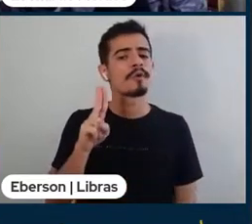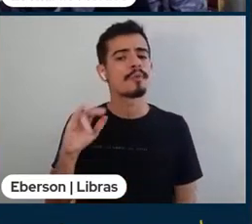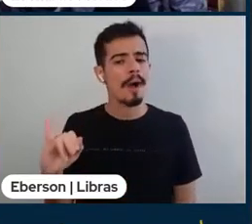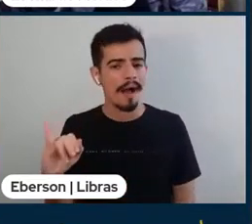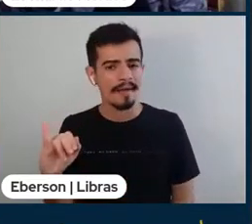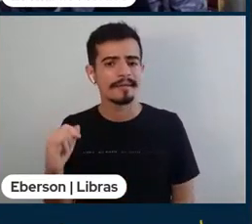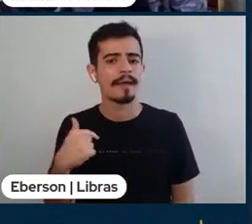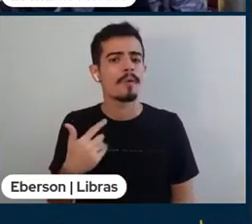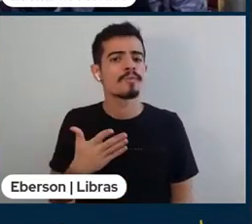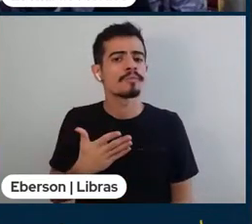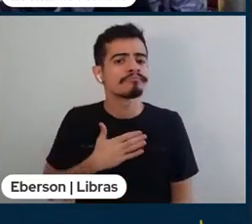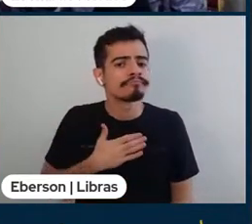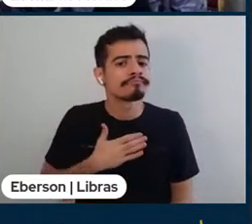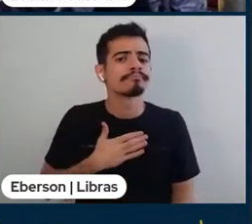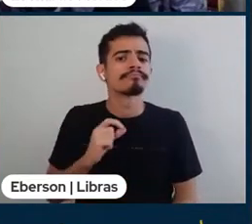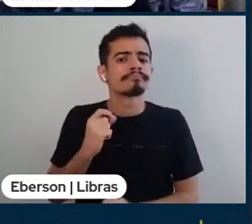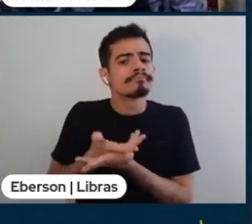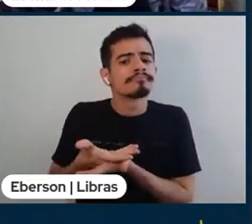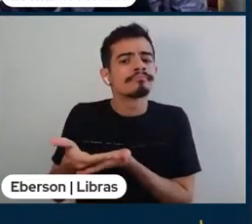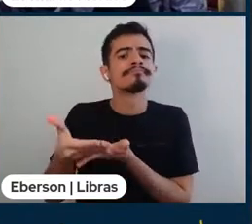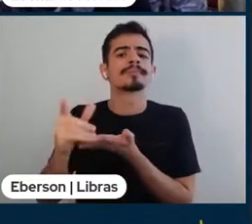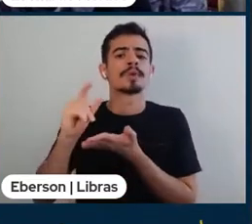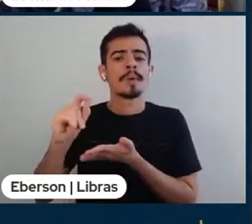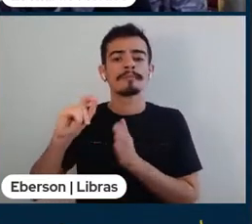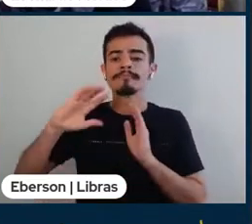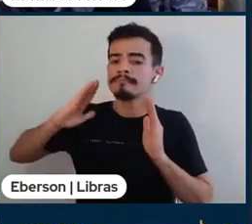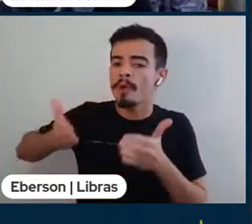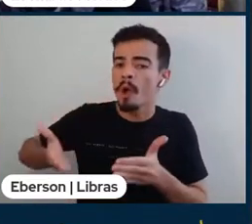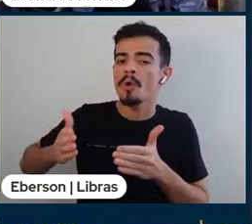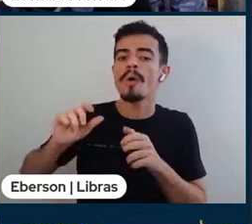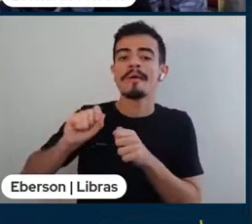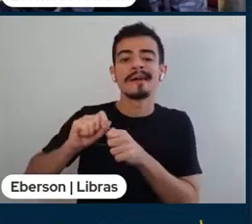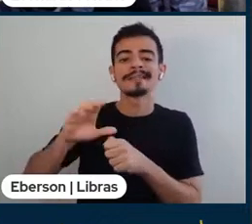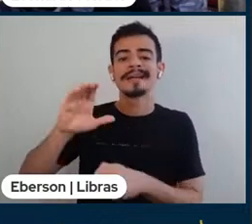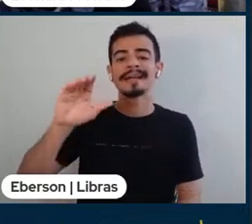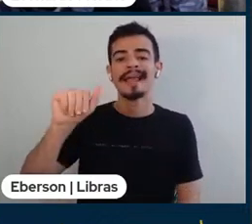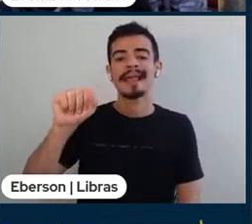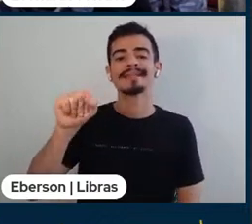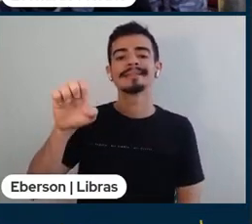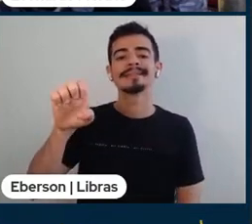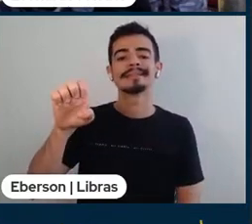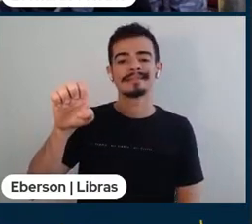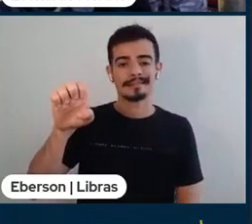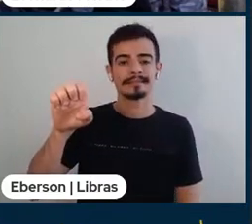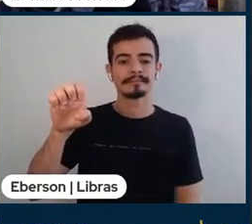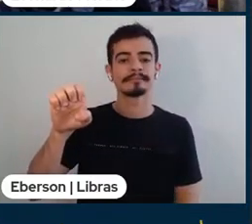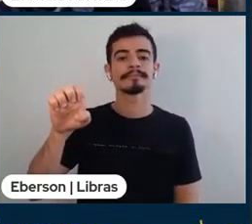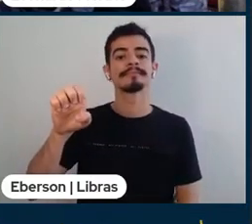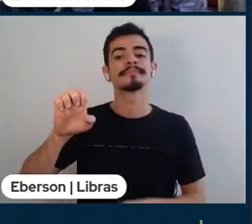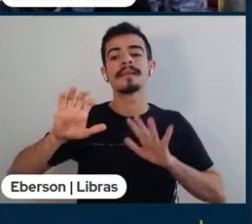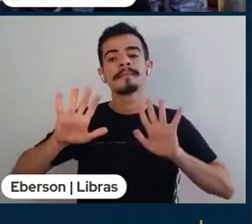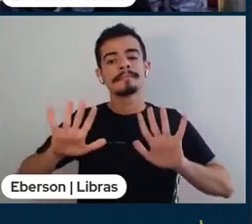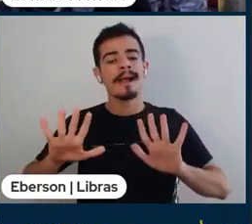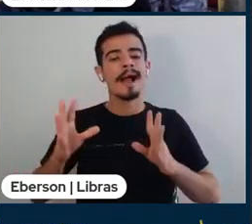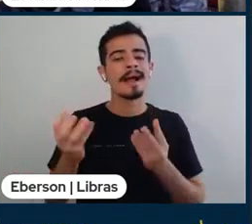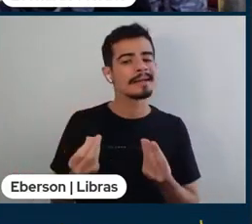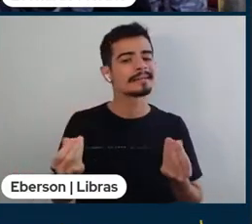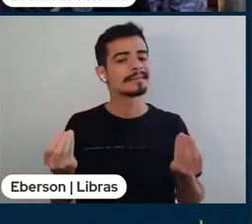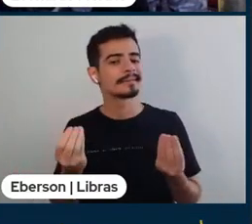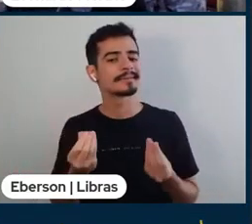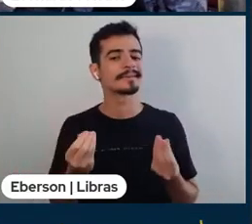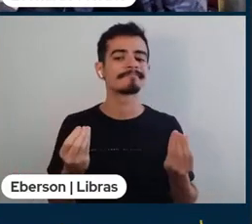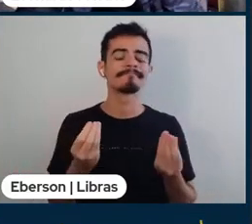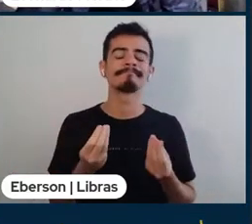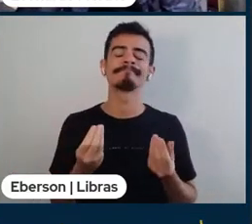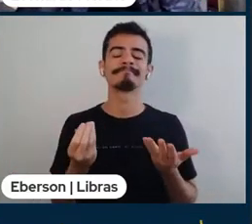a me direcionar um pouco para isso, fazer alguns cases, mas não era exatamente.